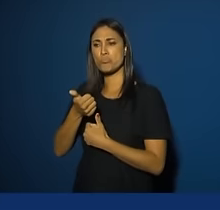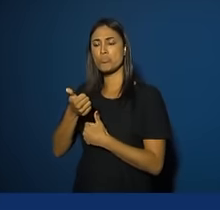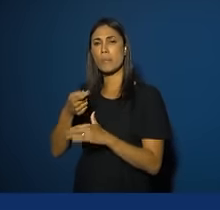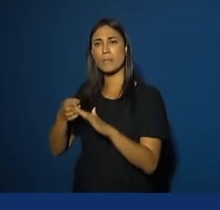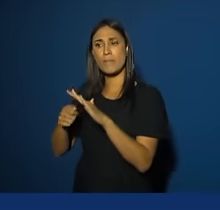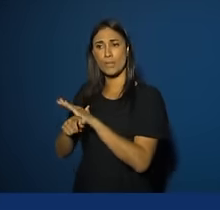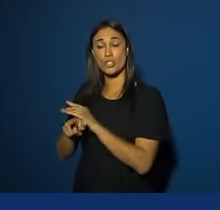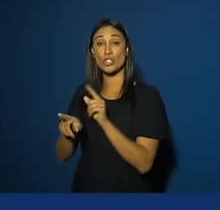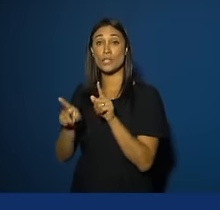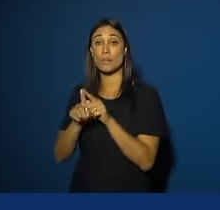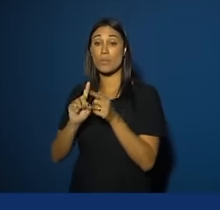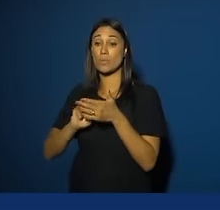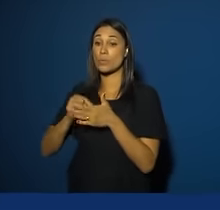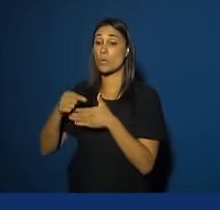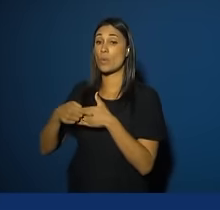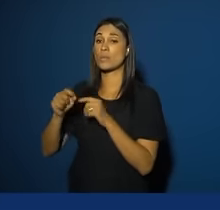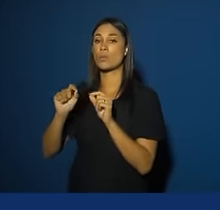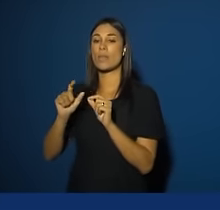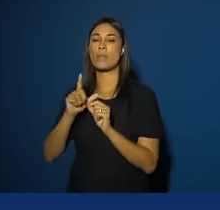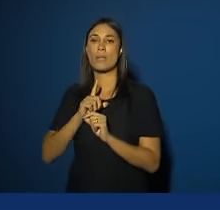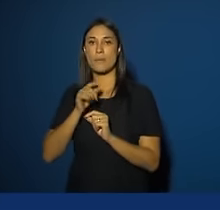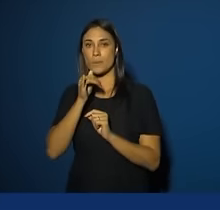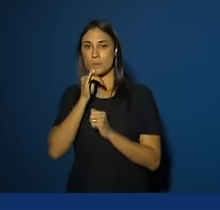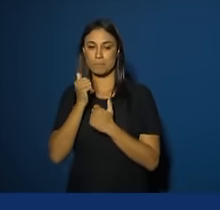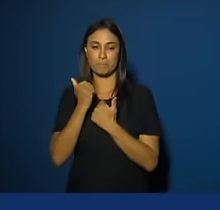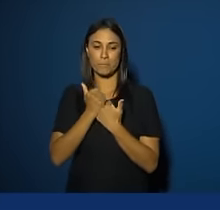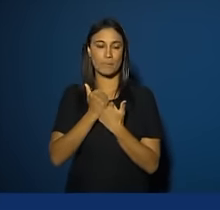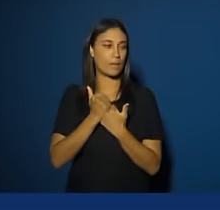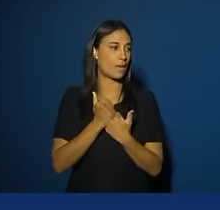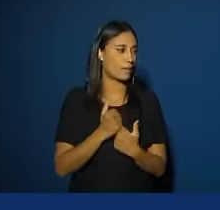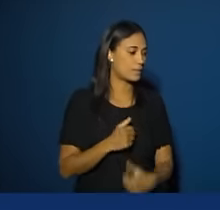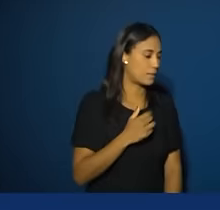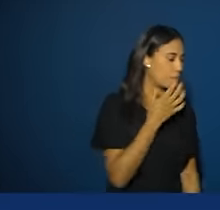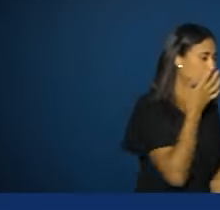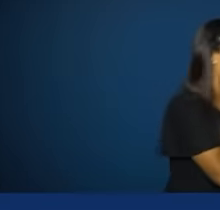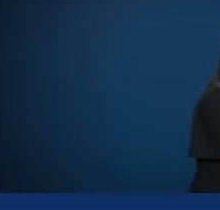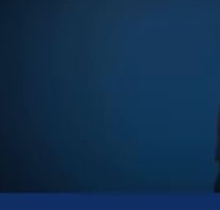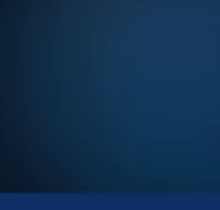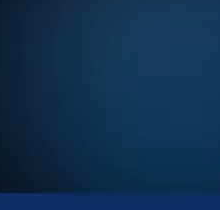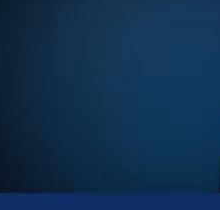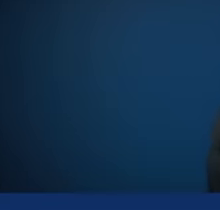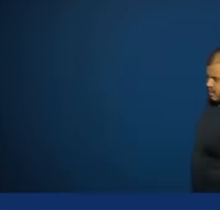apostar. Os efeitos que a AI vão ter em ganhos de produtividade versus